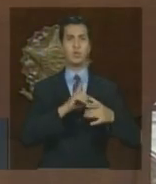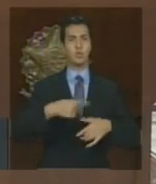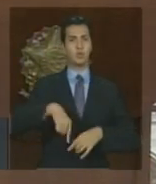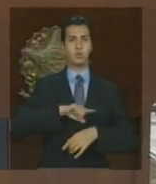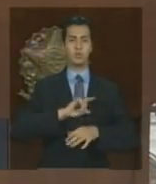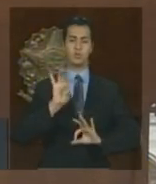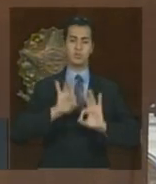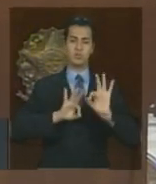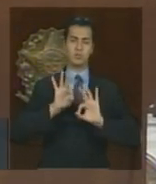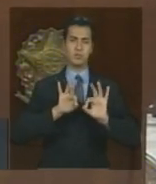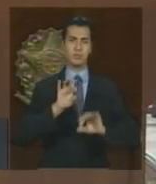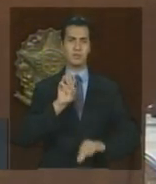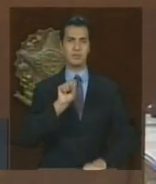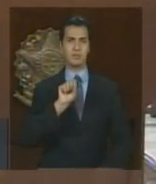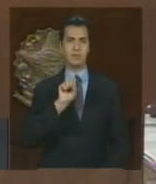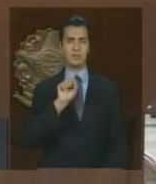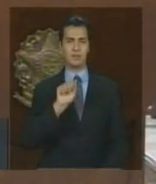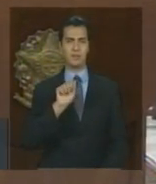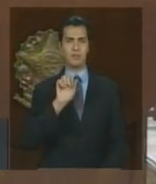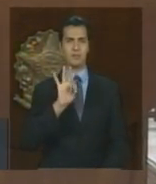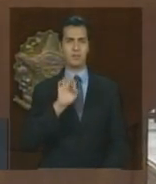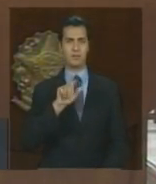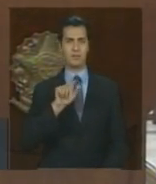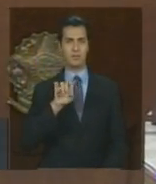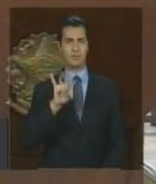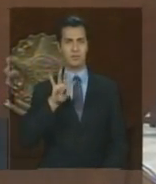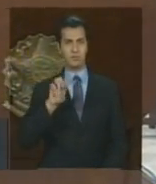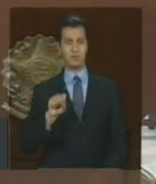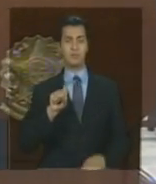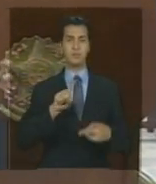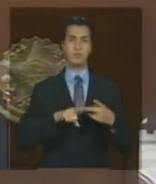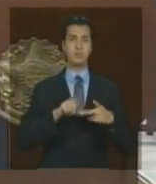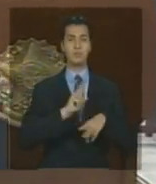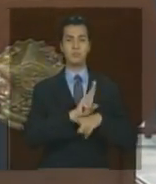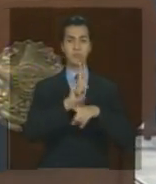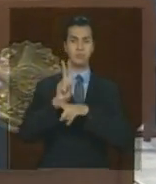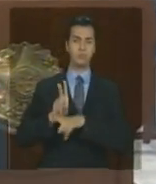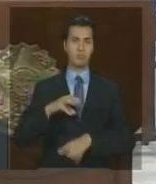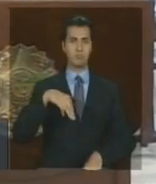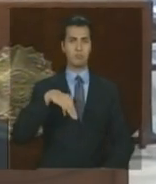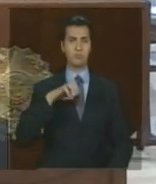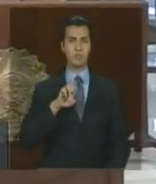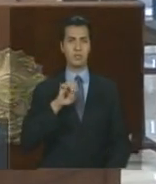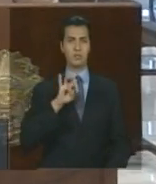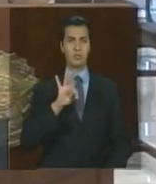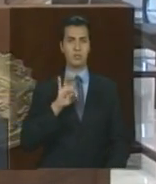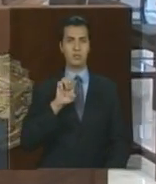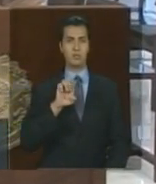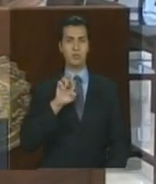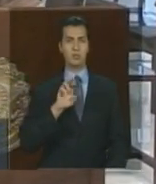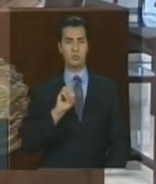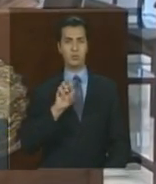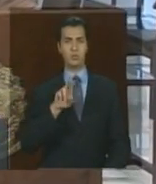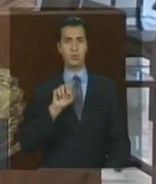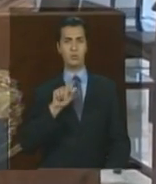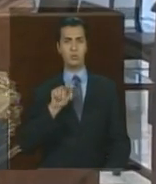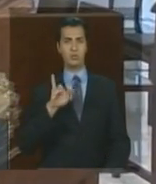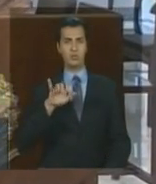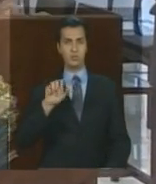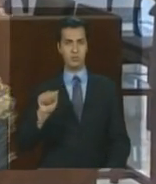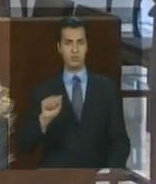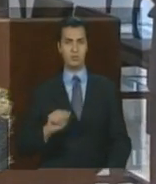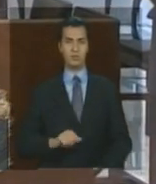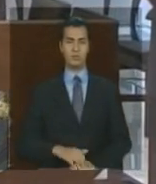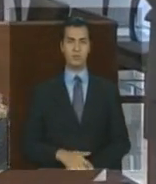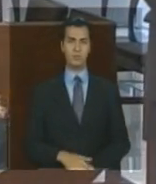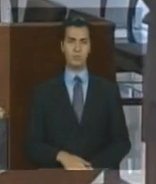e monitoramento meteorológico. I would also like to highlight the very important value we attach to Canada as part of